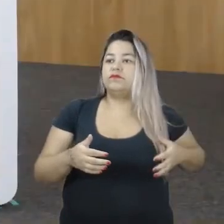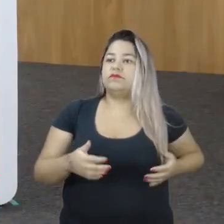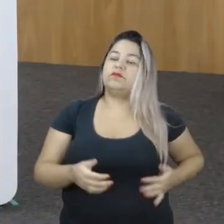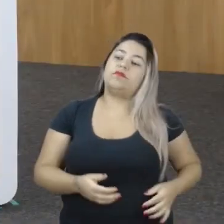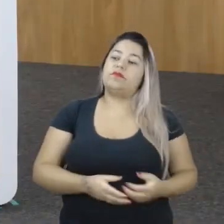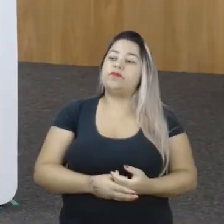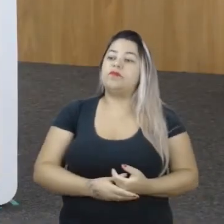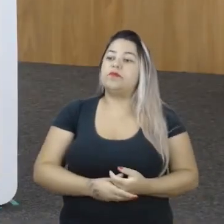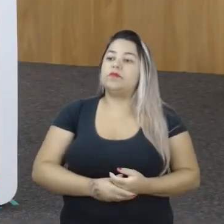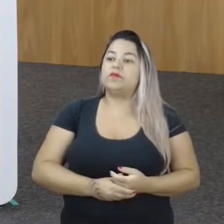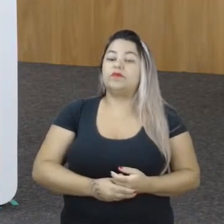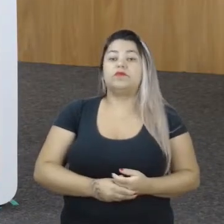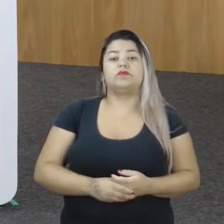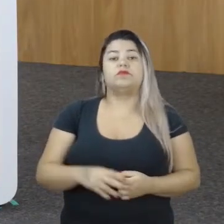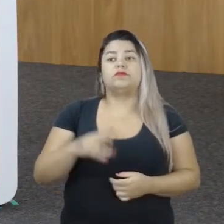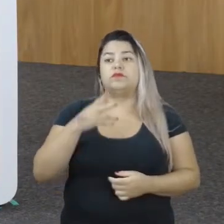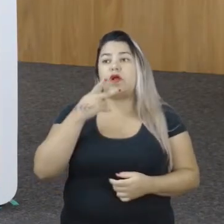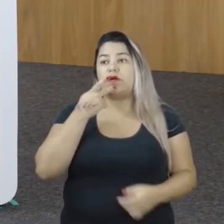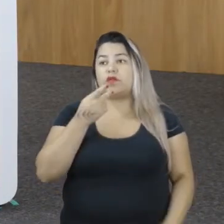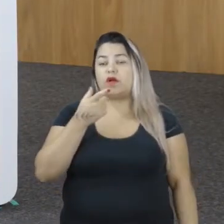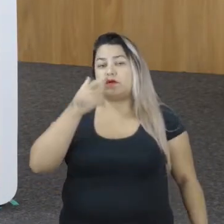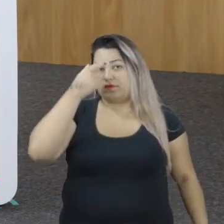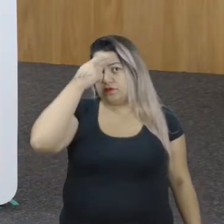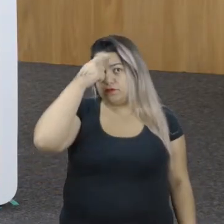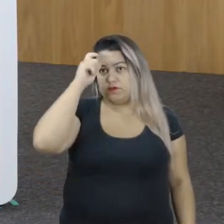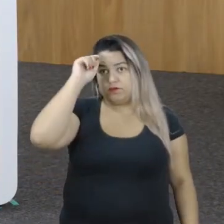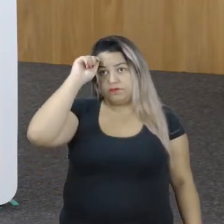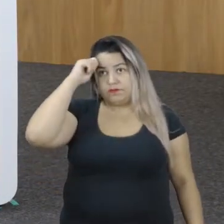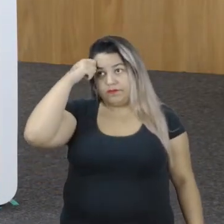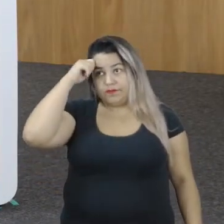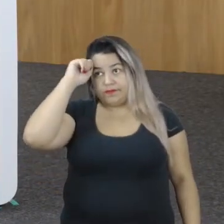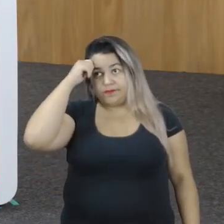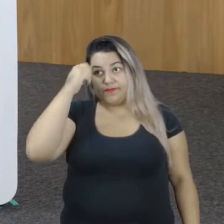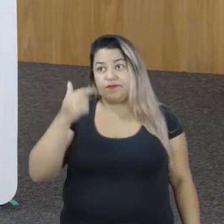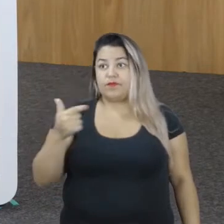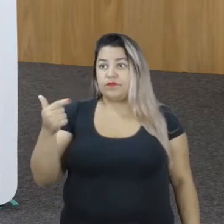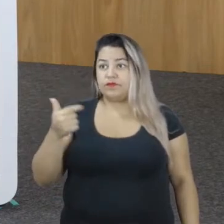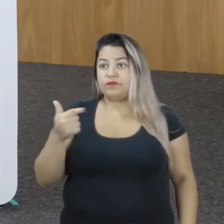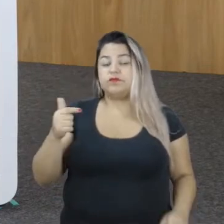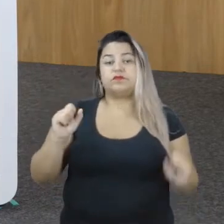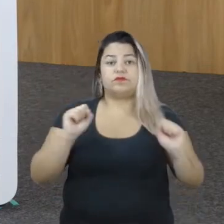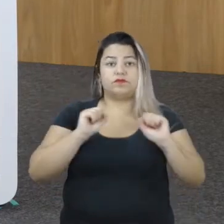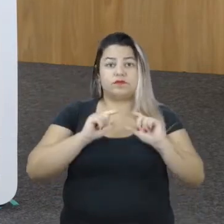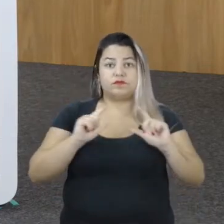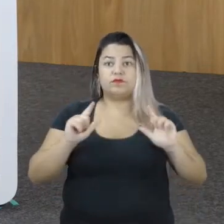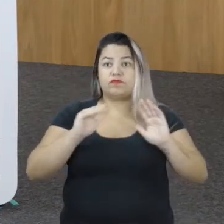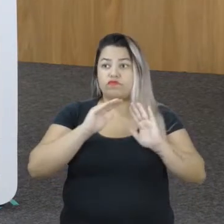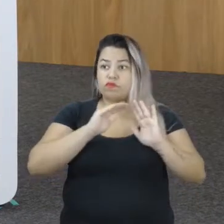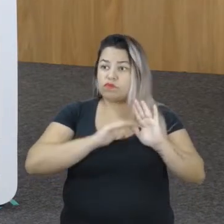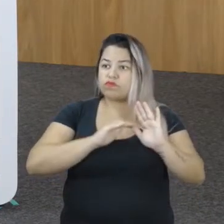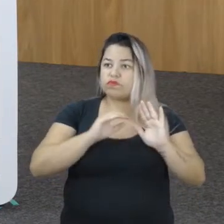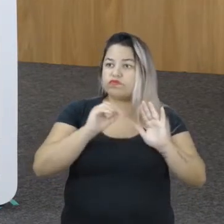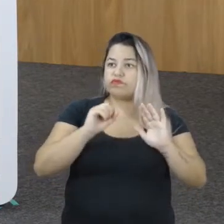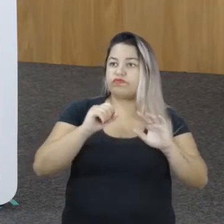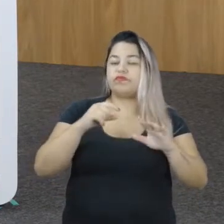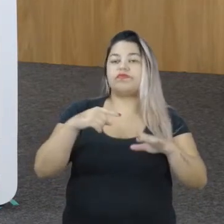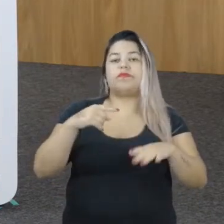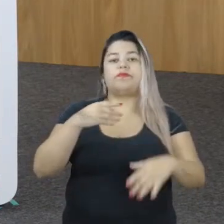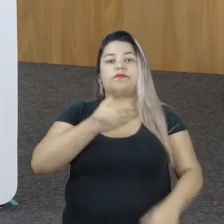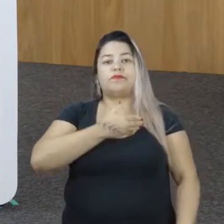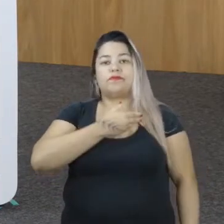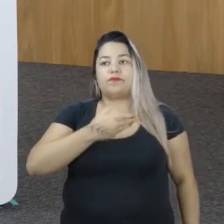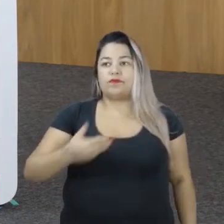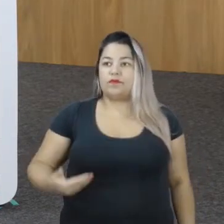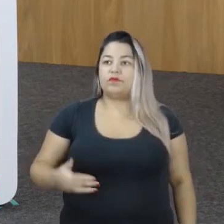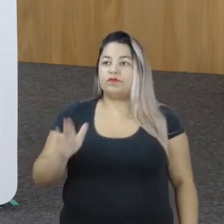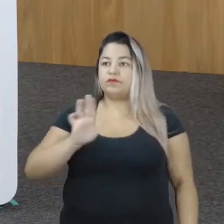E também fazendo o registro que foi no Dia da Consciência Negra, no 20 de novembro, o segundo pacote lançado com ações afirmativas pelo governo Lula,